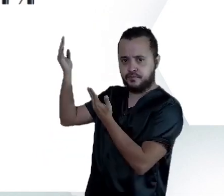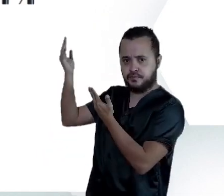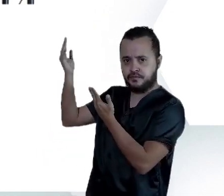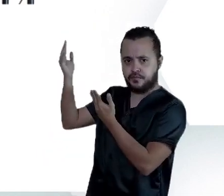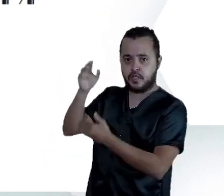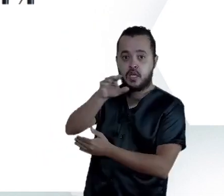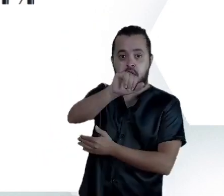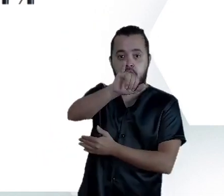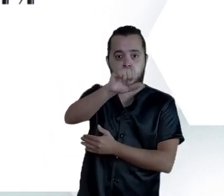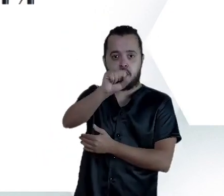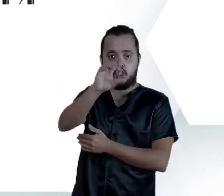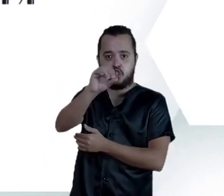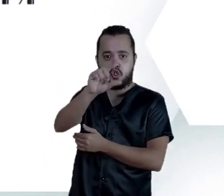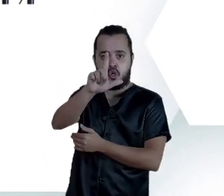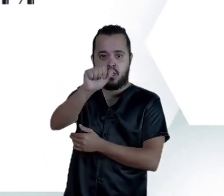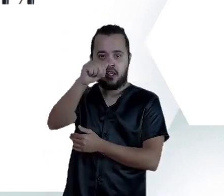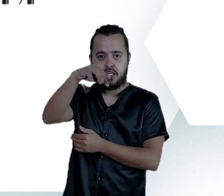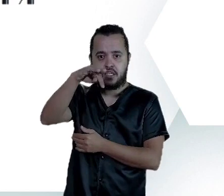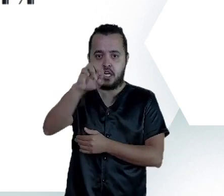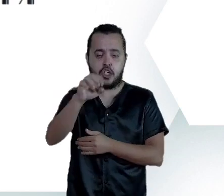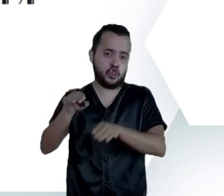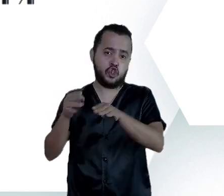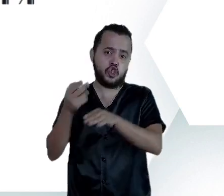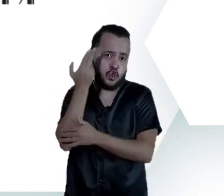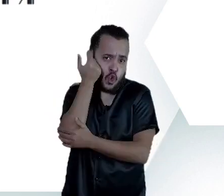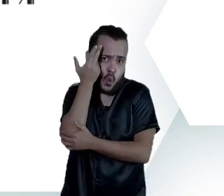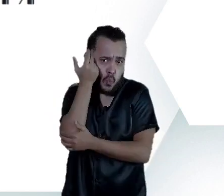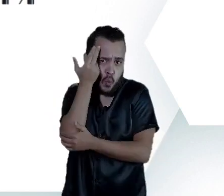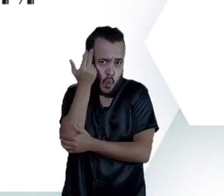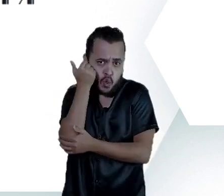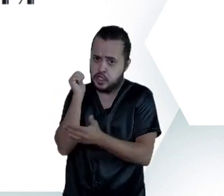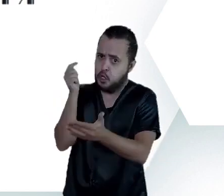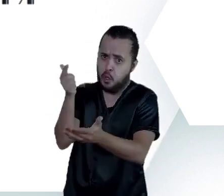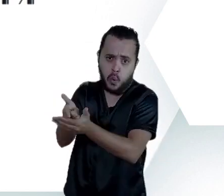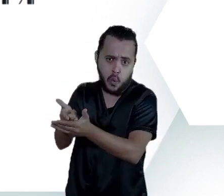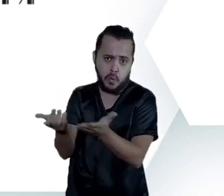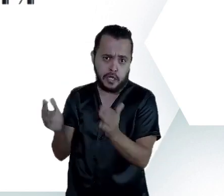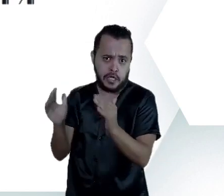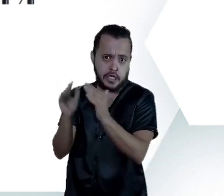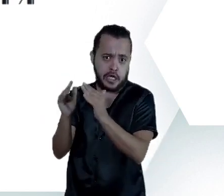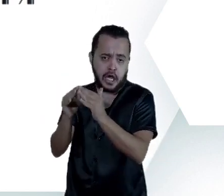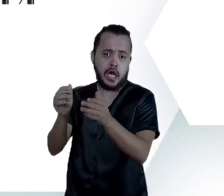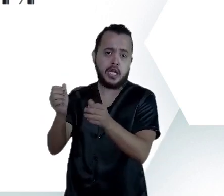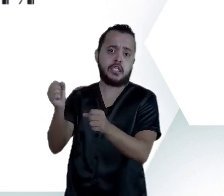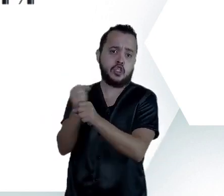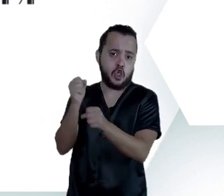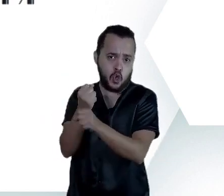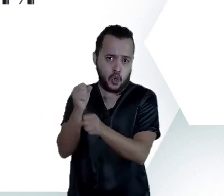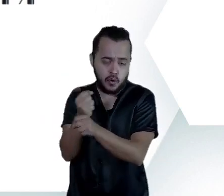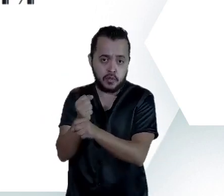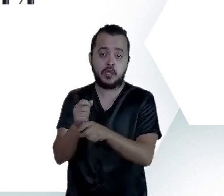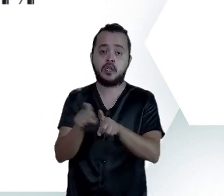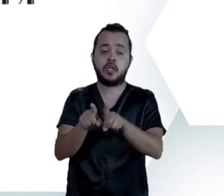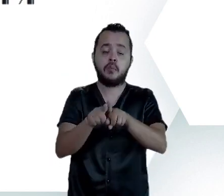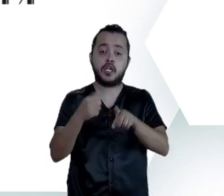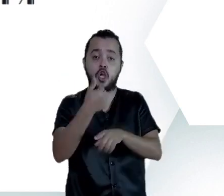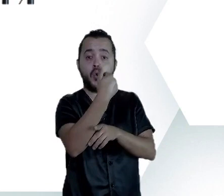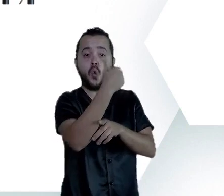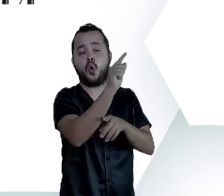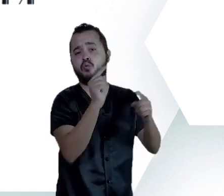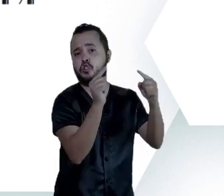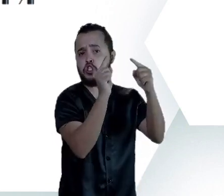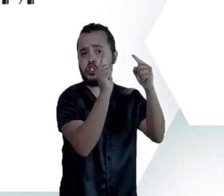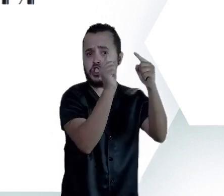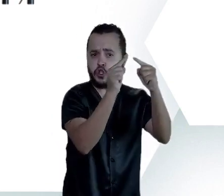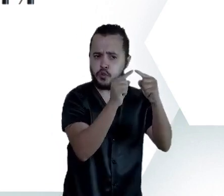isolante comum para vocês, que vocês vão encontrar no depósito, tá? Mas você tem outros tipos de fitas também isolante,